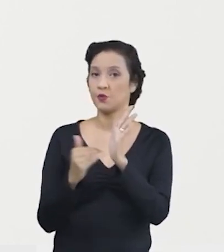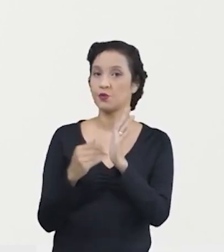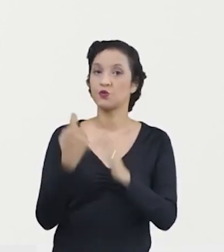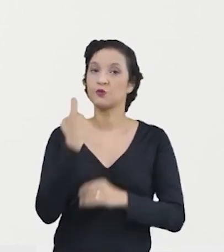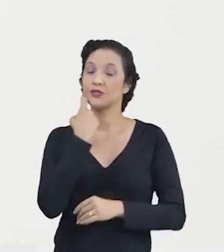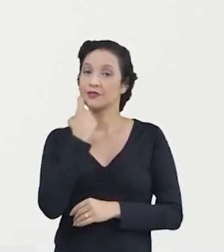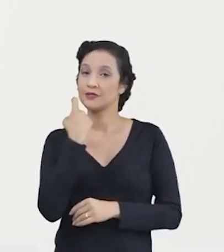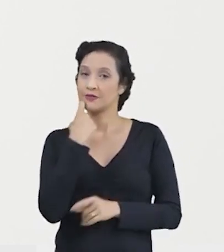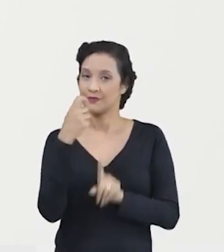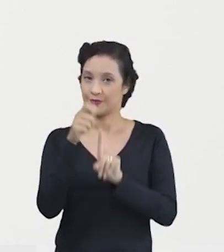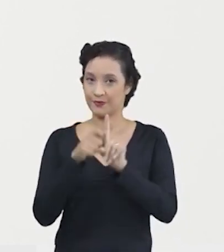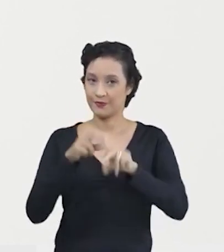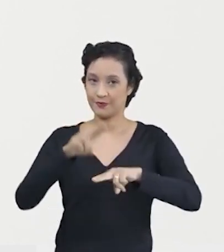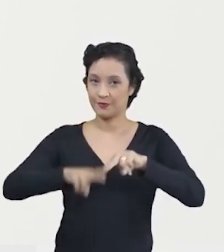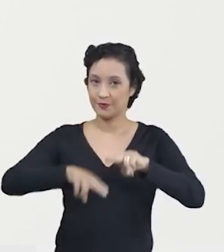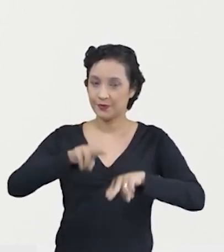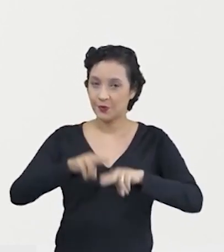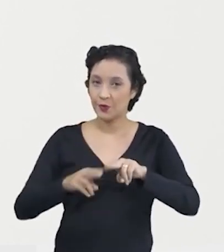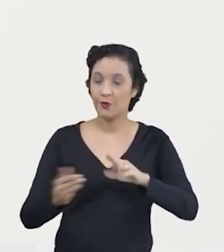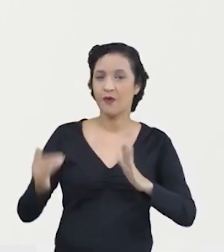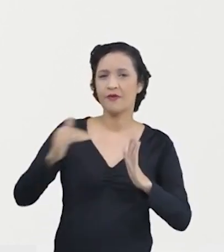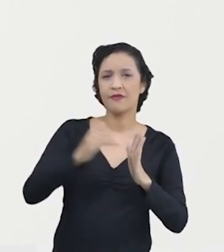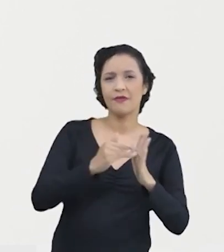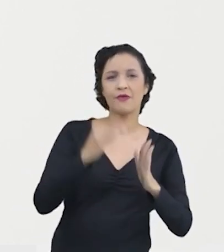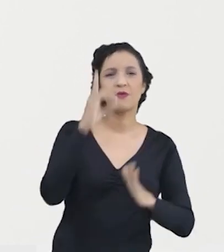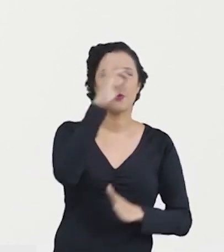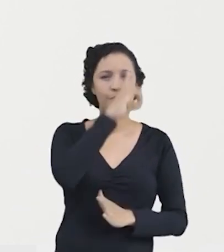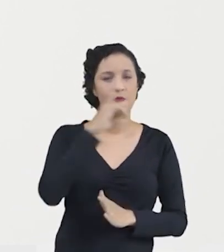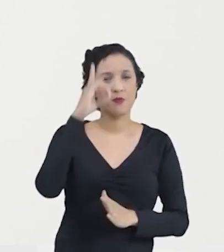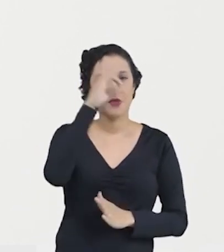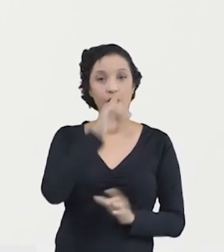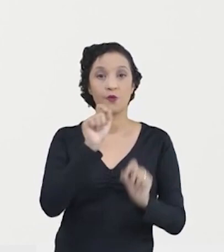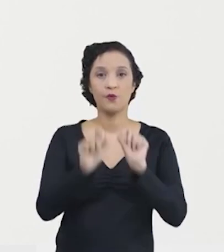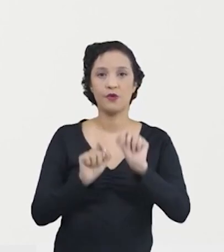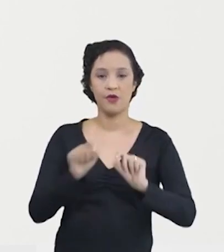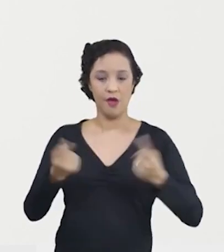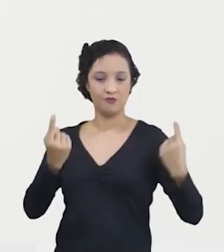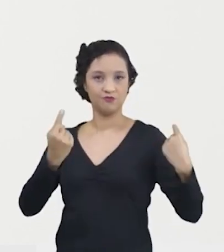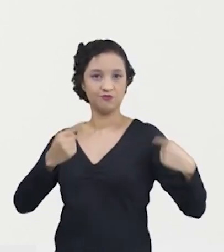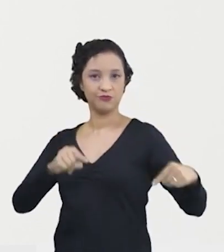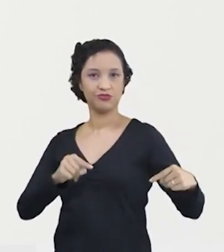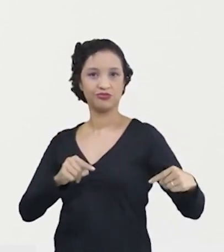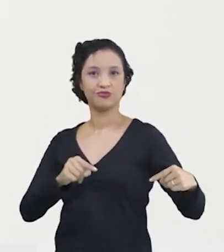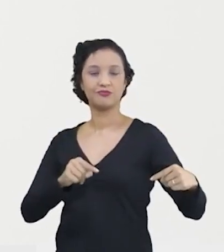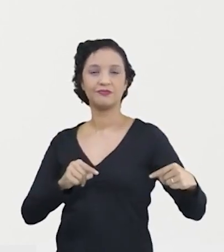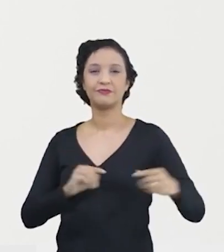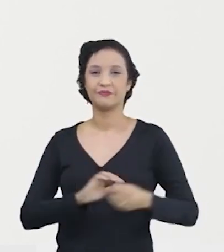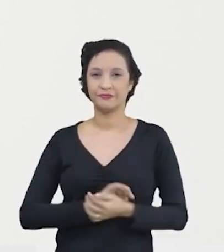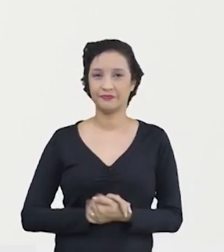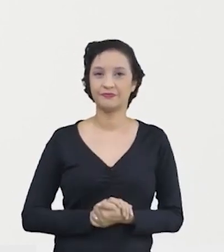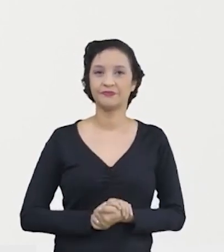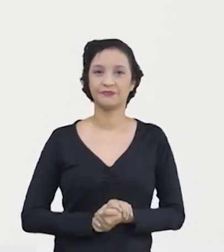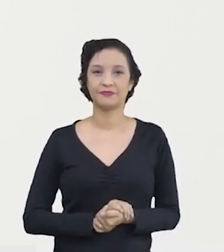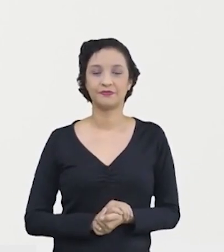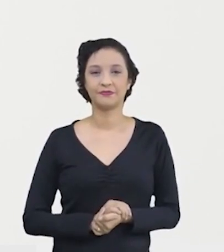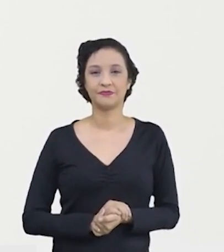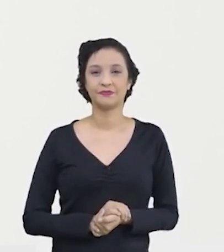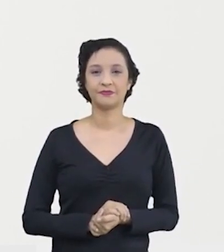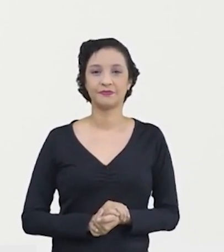mês de junho, indo até domingo, simbolizam uma disputa a céu aberto